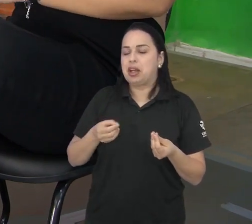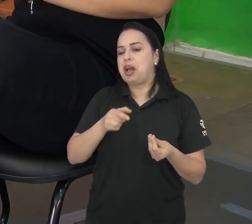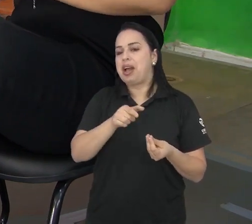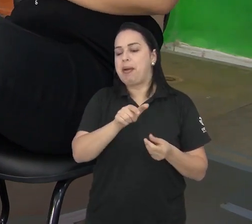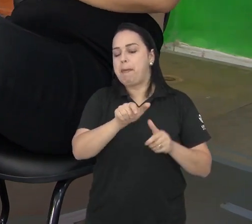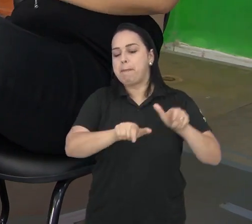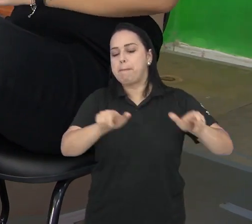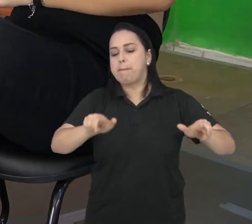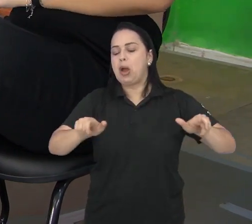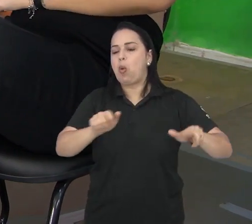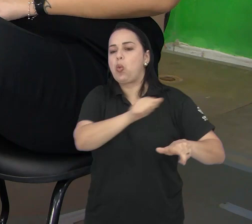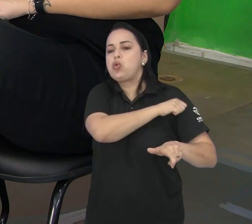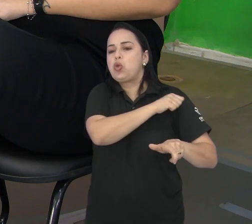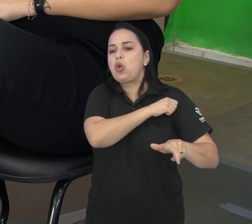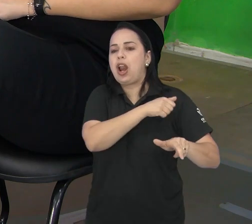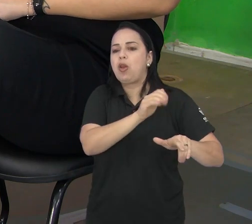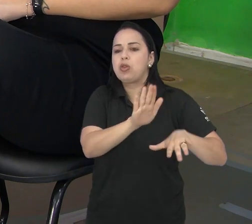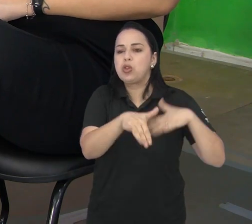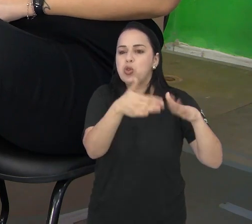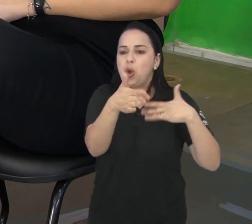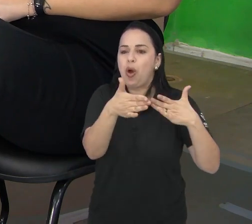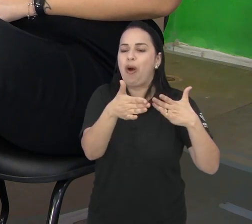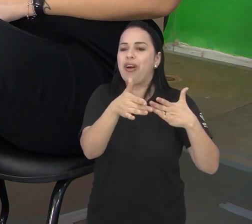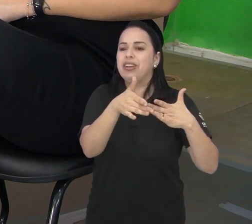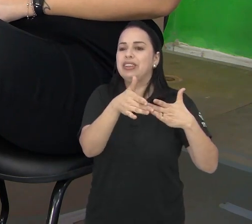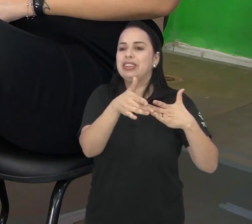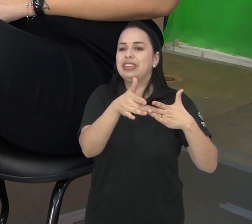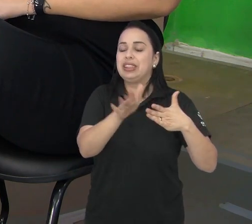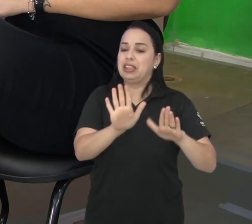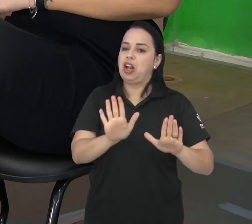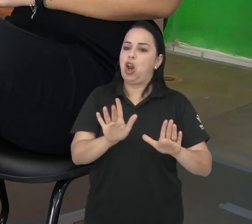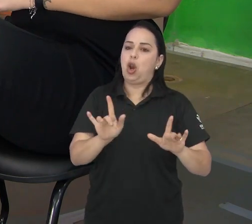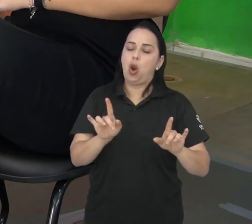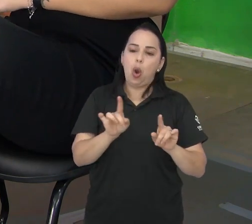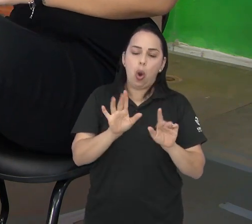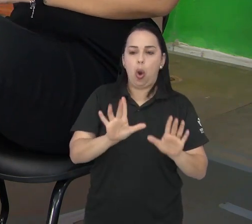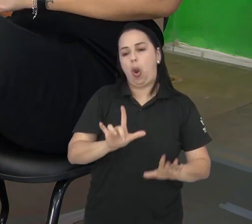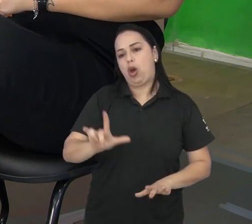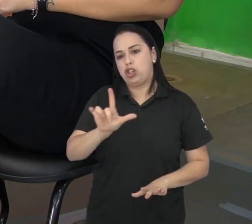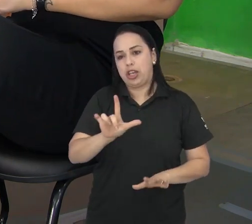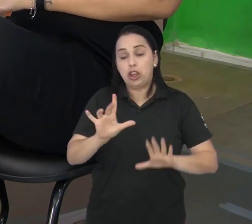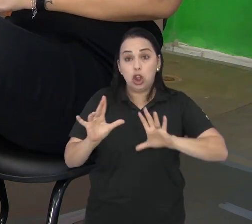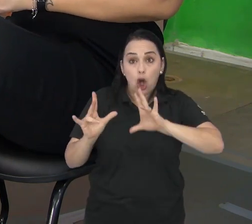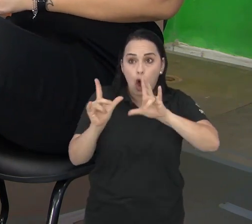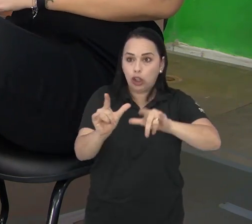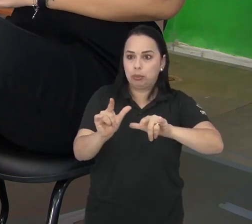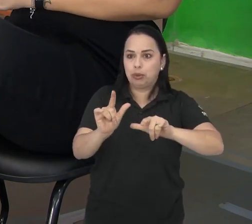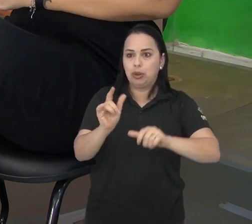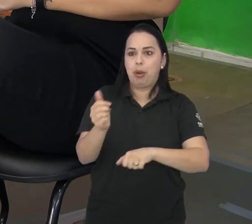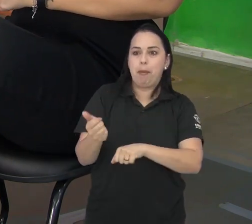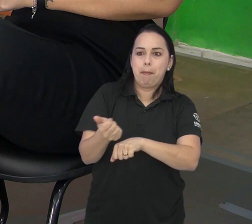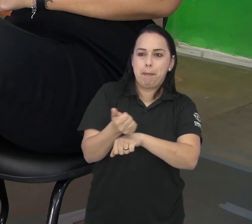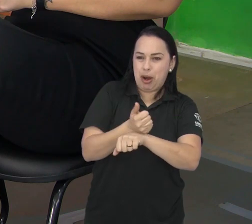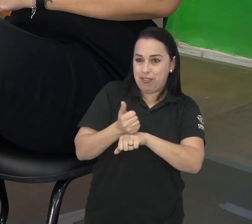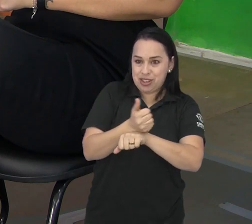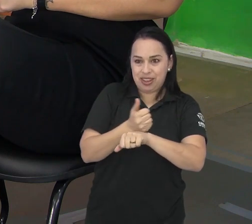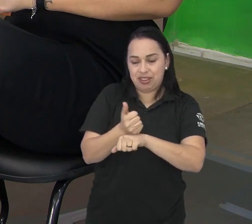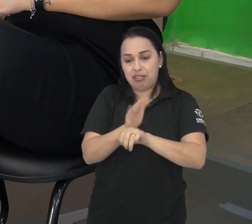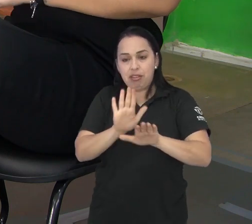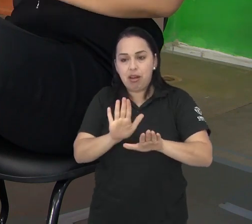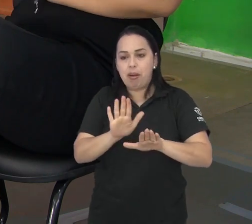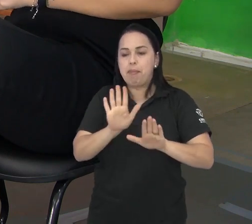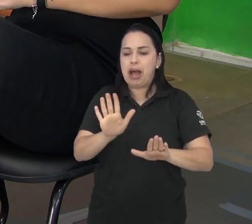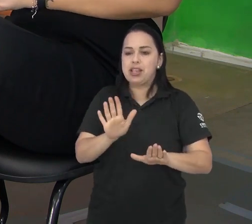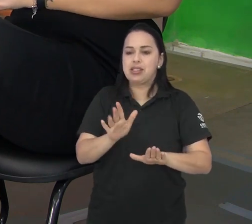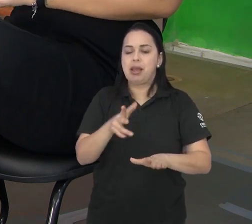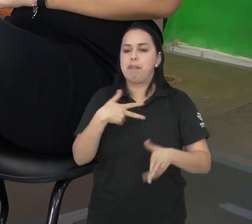como que eles se desenvolvem ali? Você acha que sai... Nem todo mundo faz pra ser músico, às vezes é um hobby, né, eu acho.